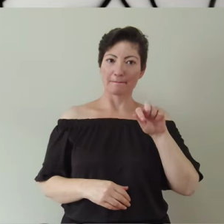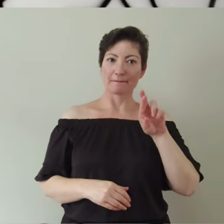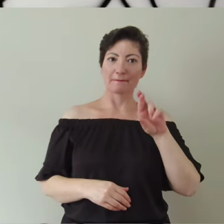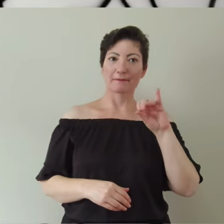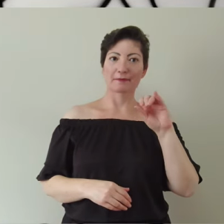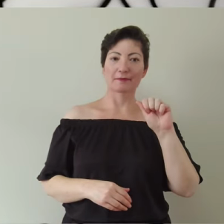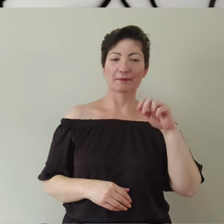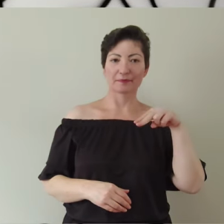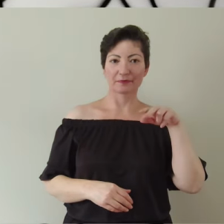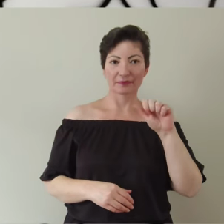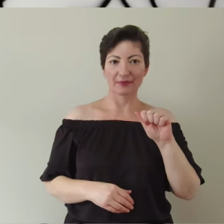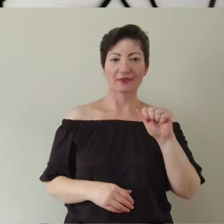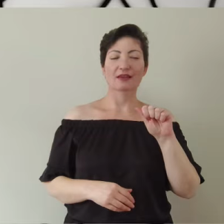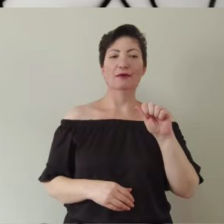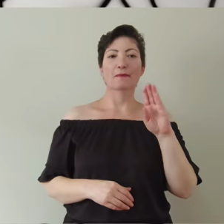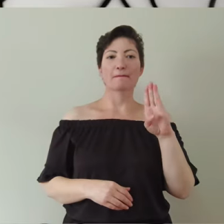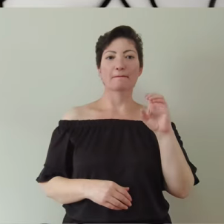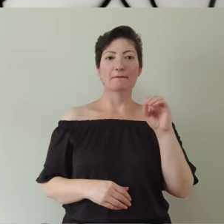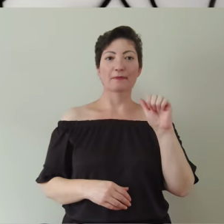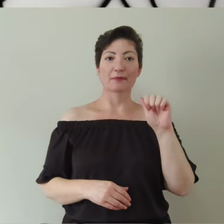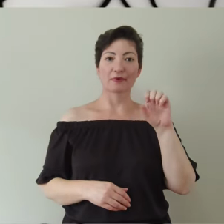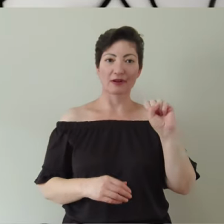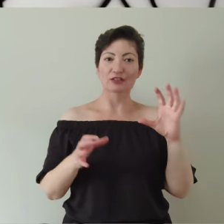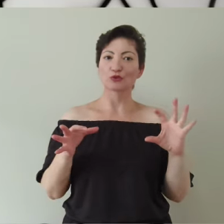né? Então, nós nos reunimos,